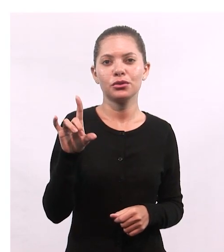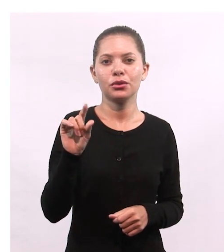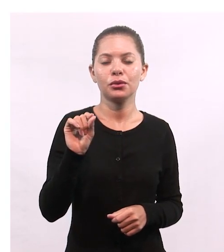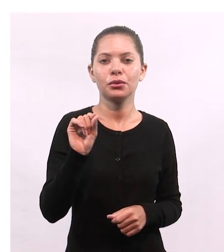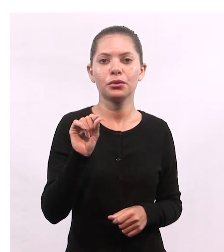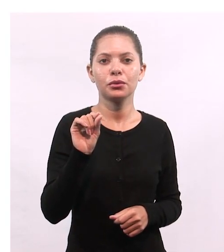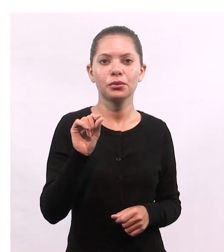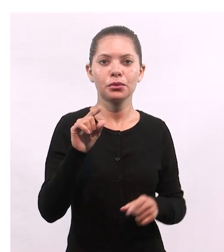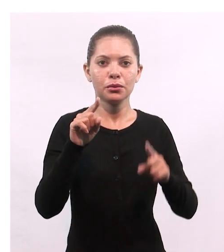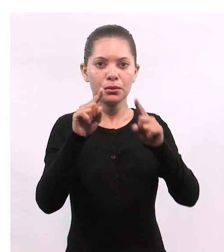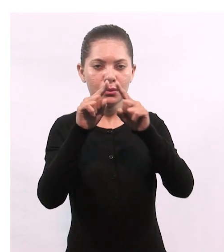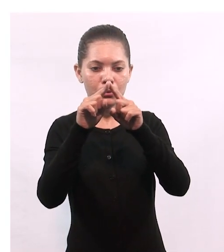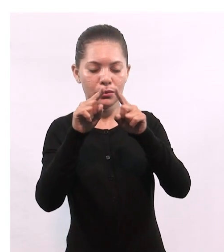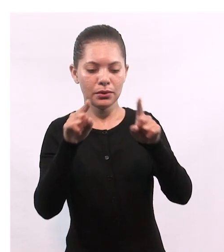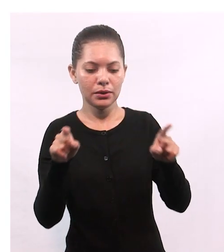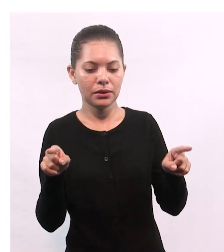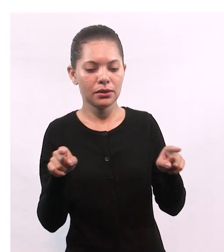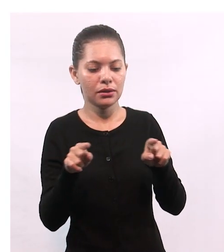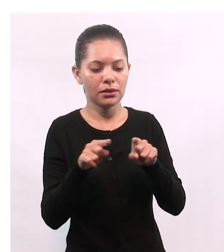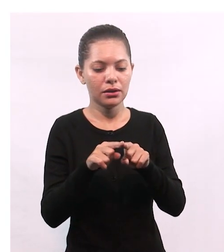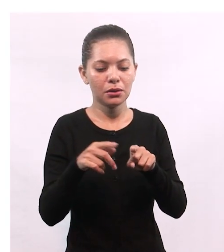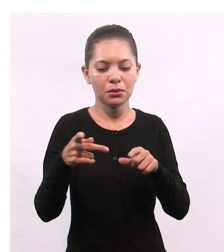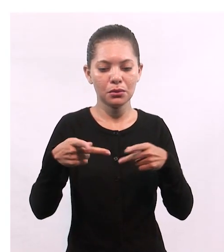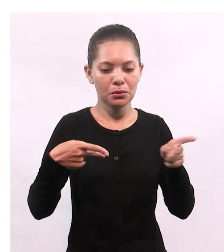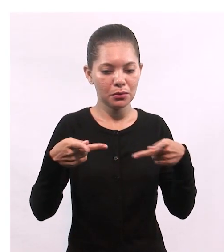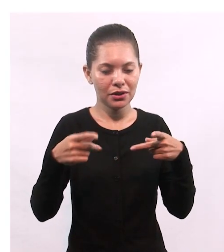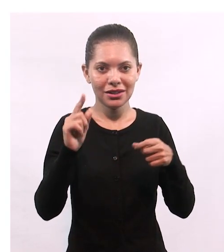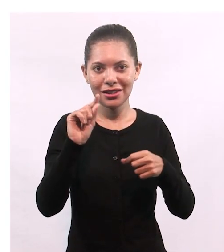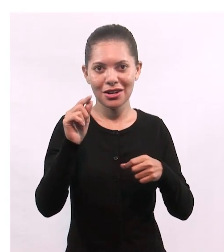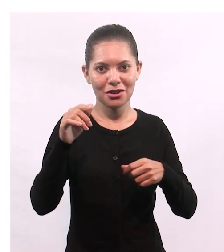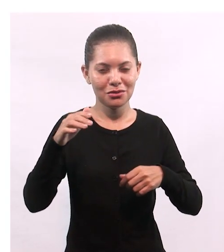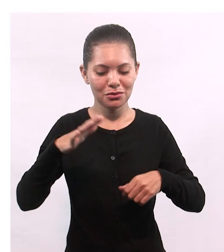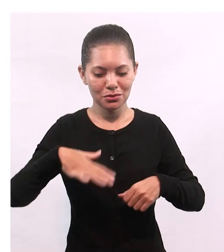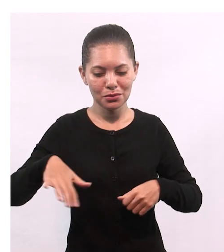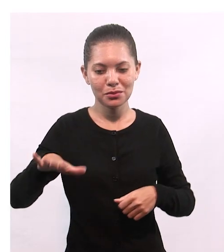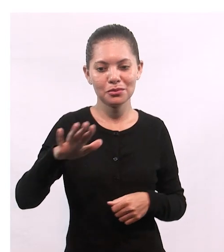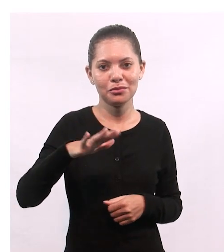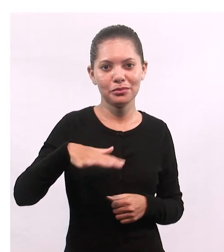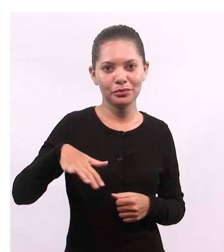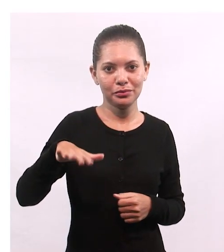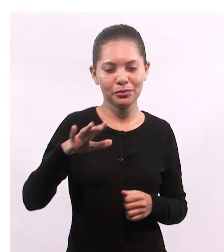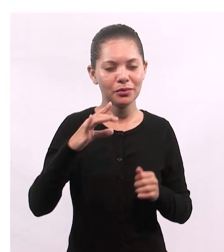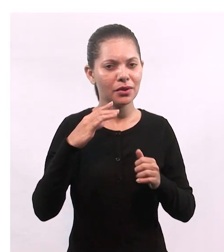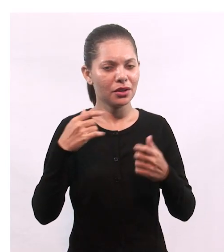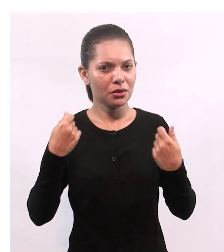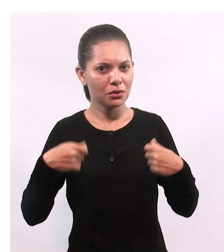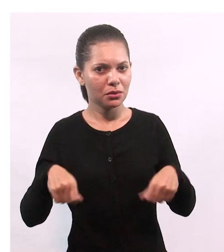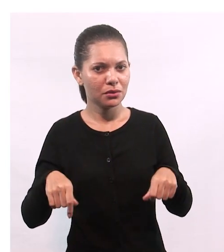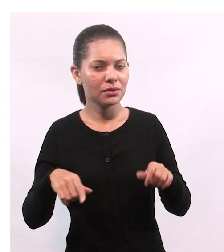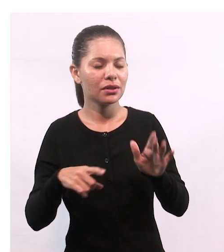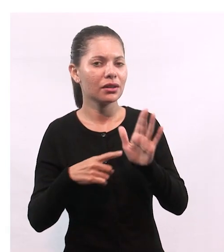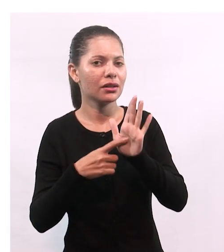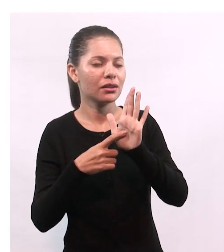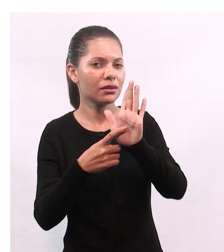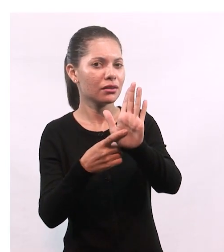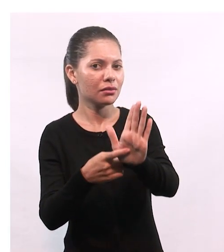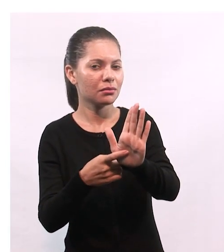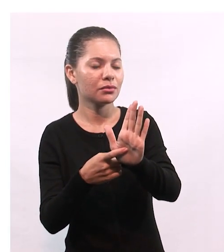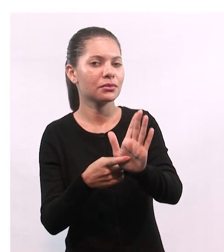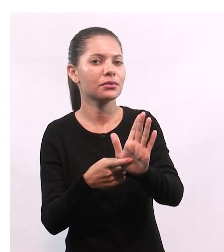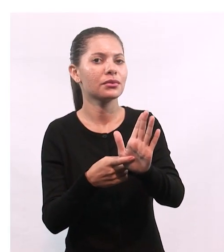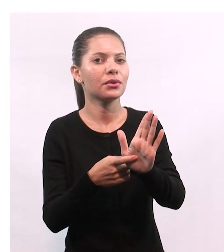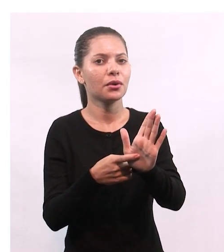então, não só um triângulo num plano, eu tenho um triângulo no espaço. E a gente consegue demonstrar essa